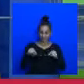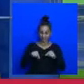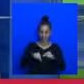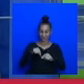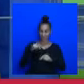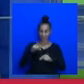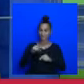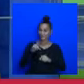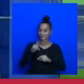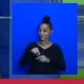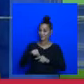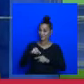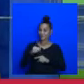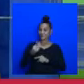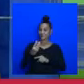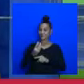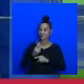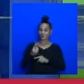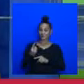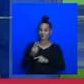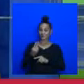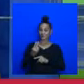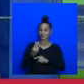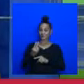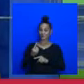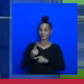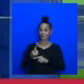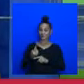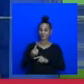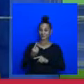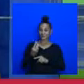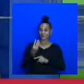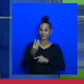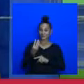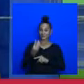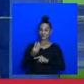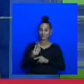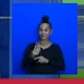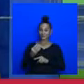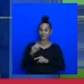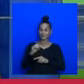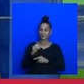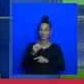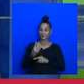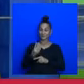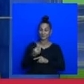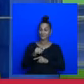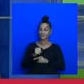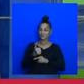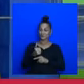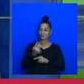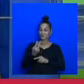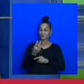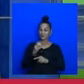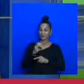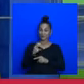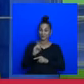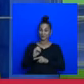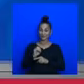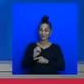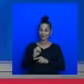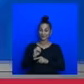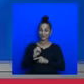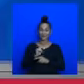dezenas sorteadas foram 31, 21, 34, 04, 11